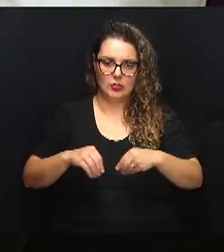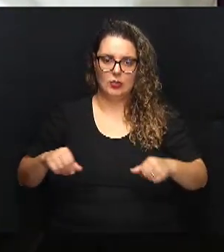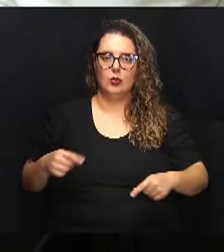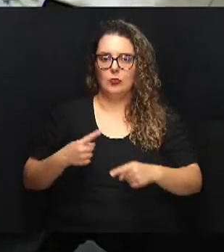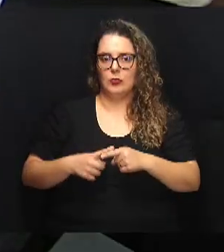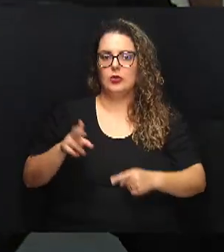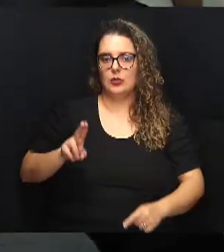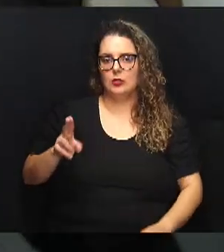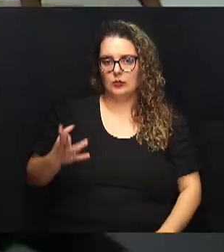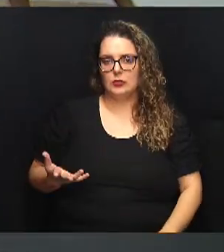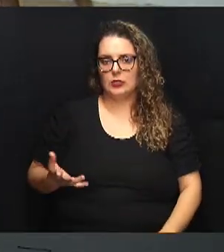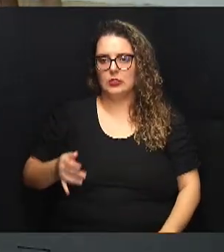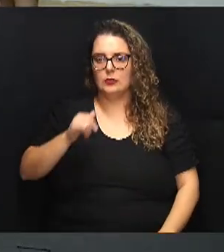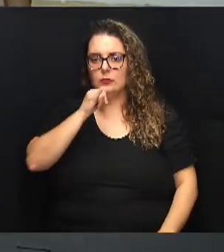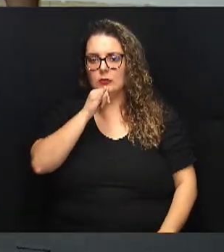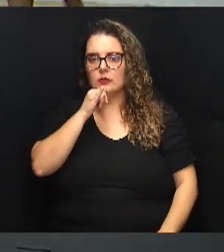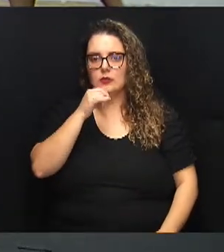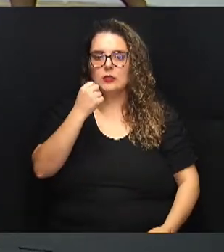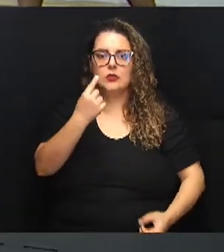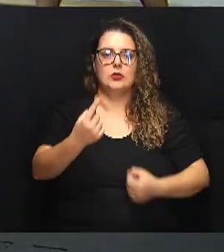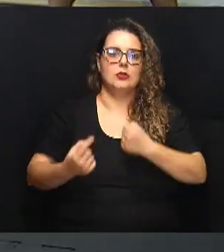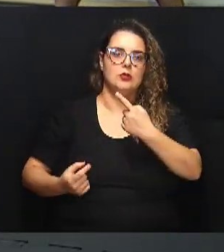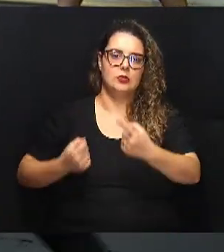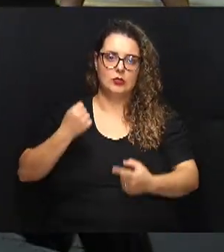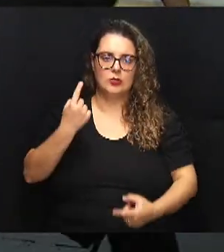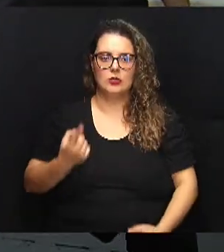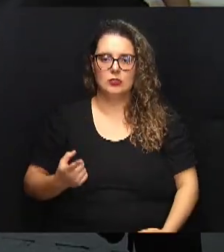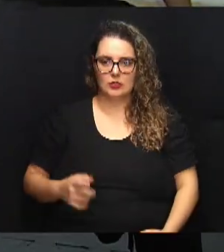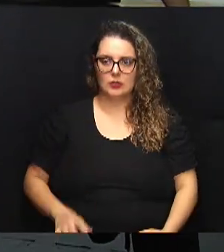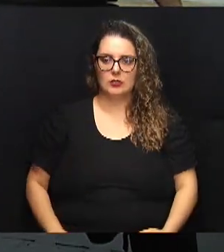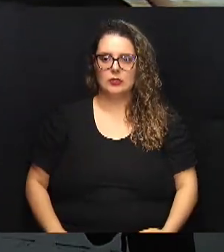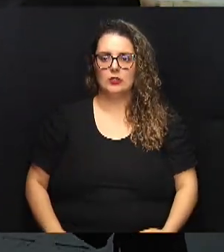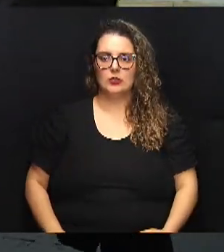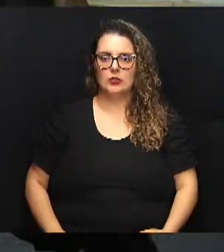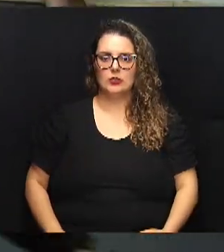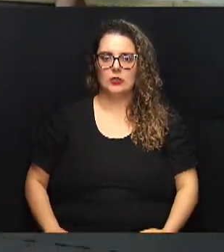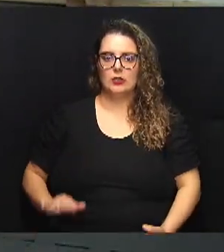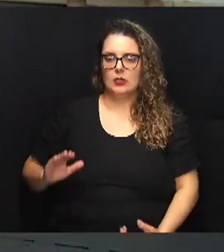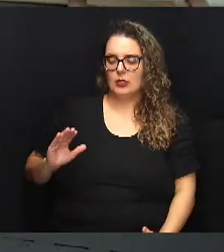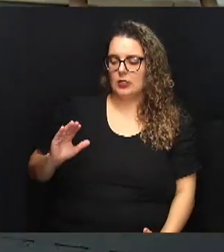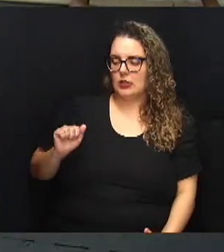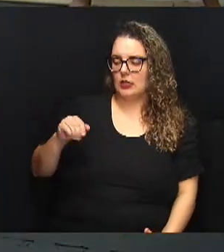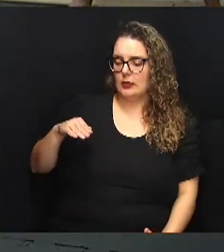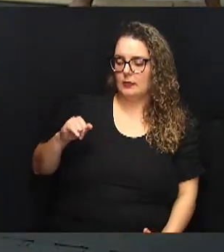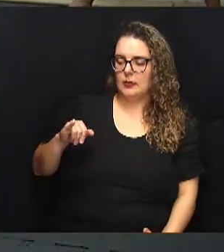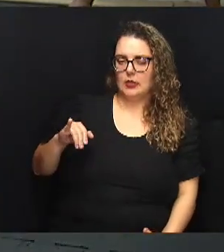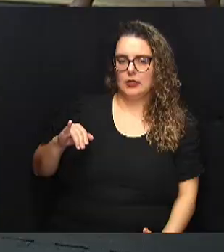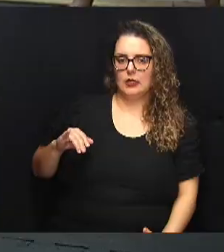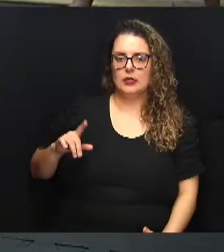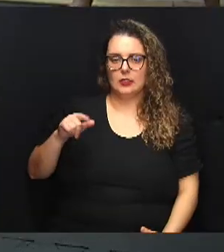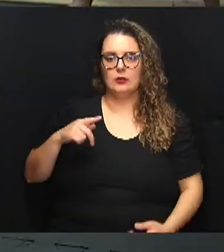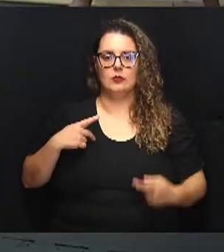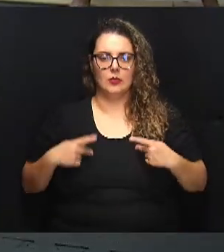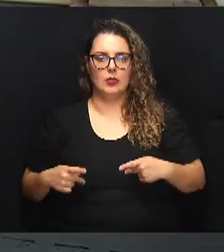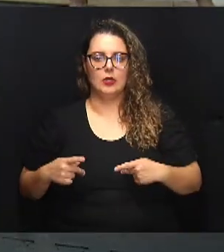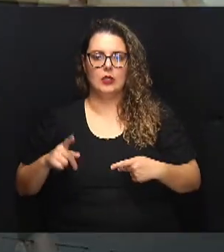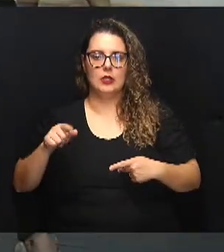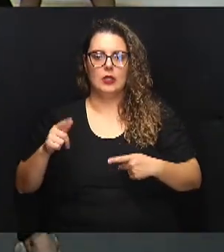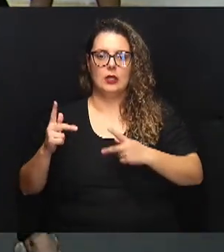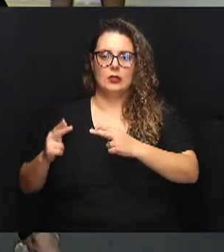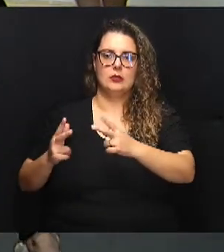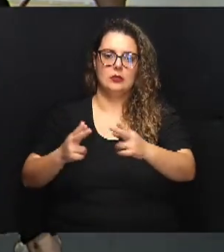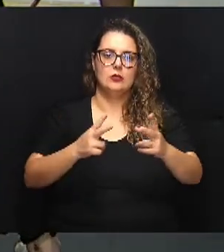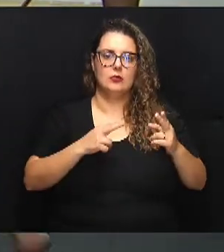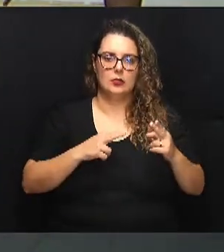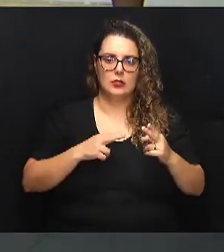utilizado. Então, existem alguns que nós chamamos de kamae, algumas posturas que são generalizadas.